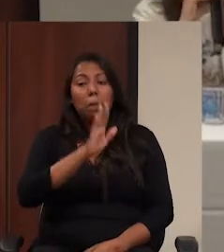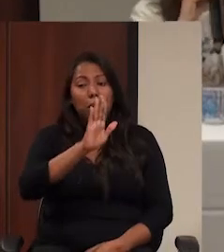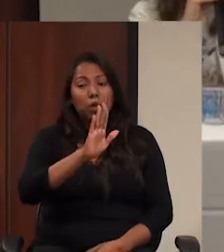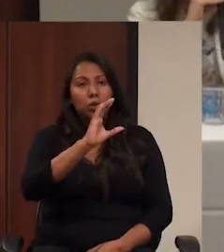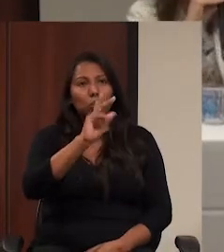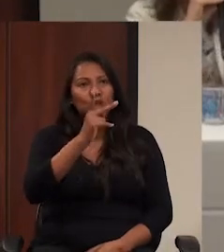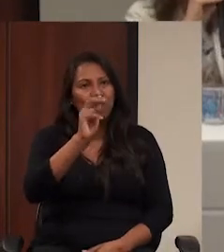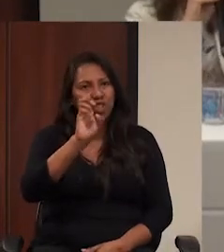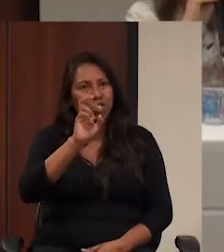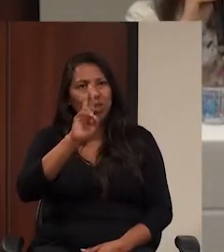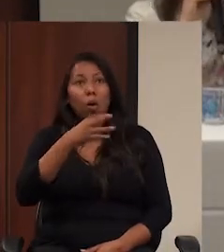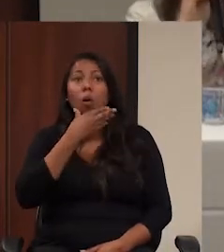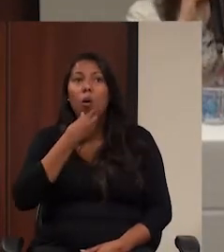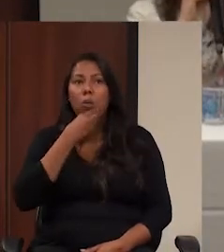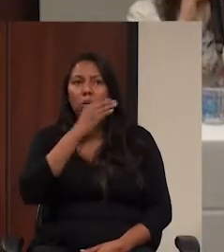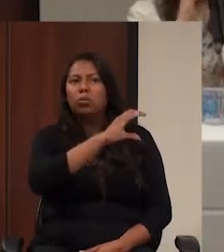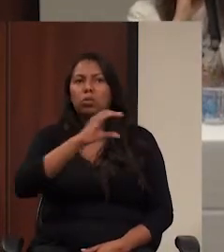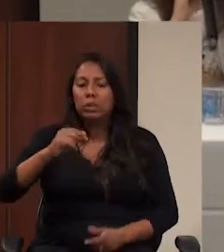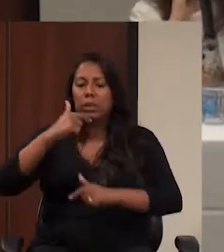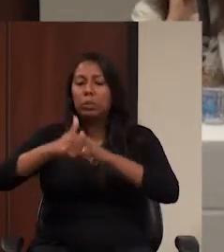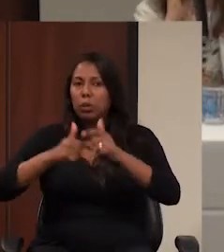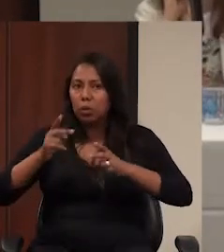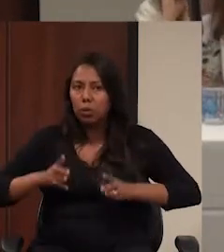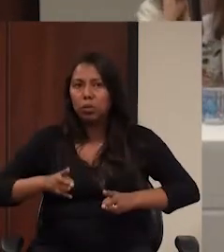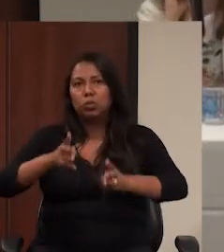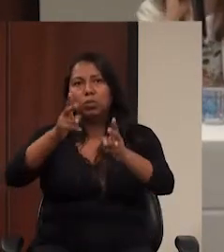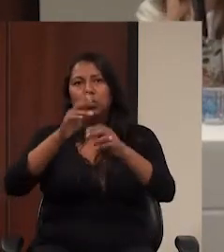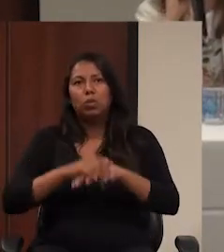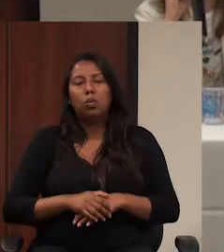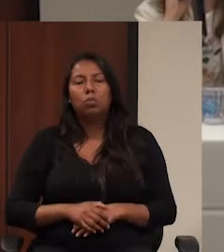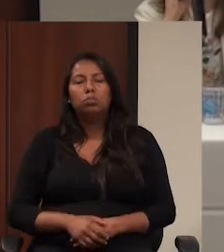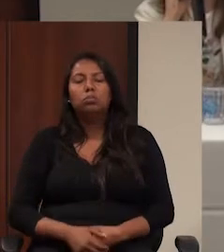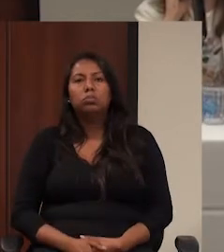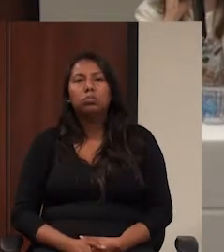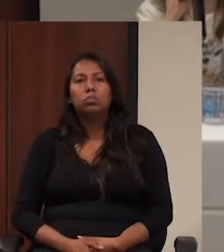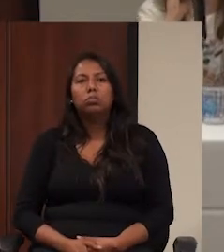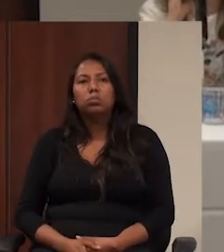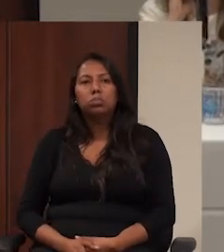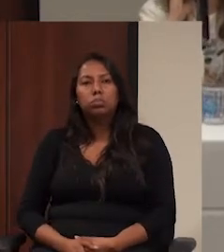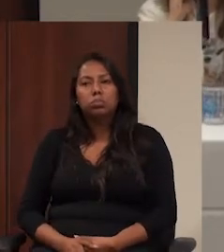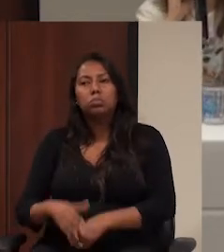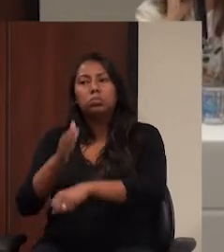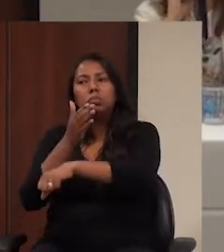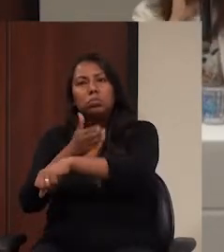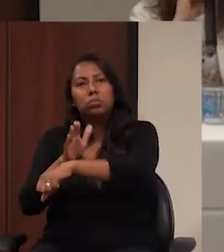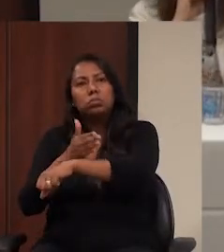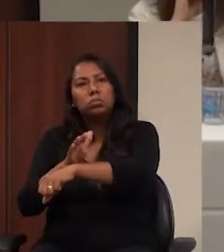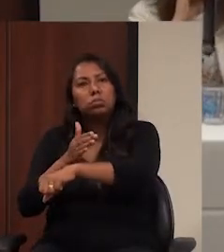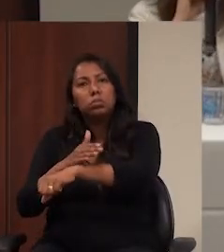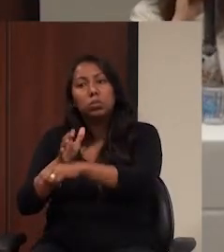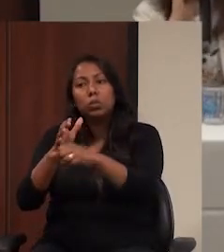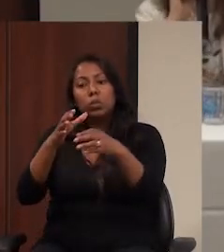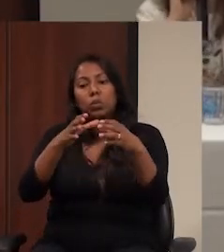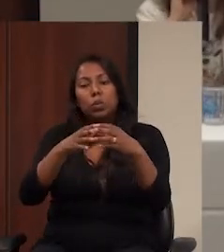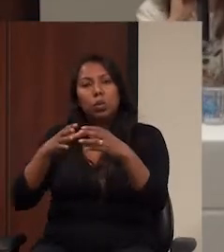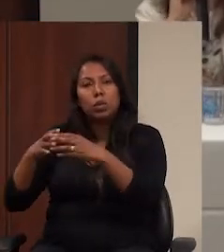projeto, continuou trabalhando e eles têm ainda trabalhado na conscientização, na capacitação de